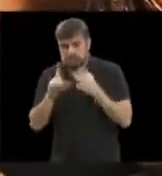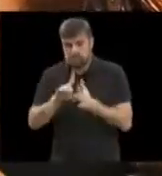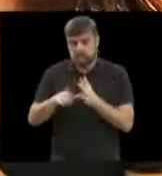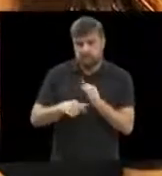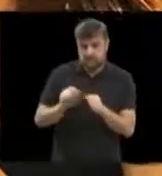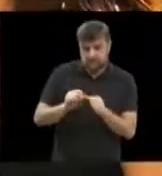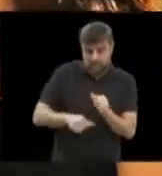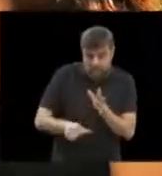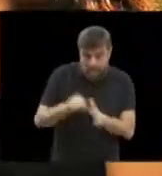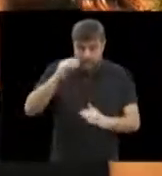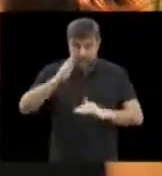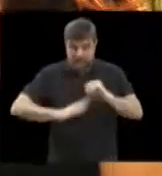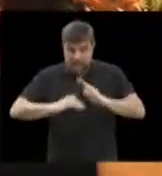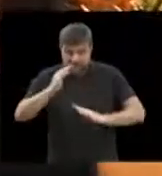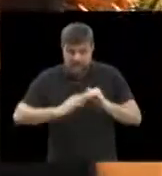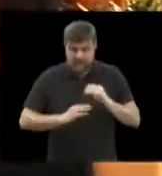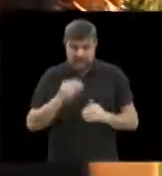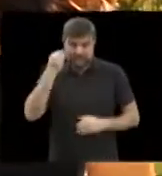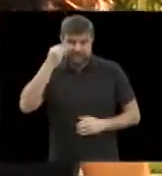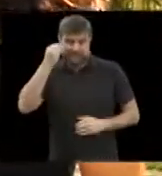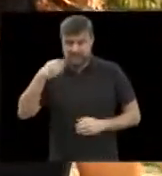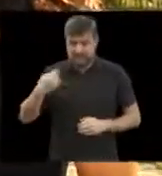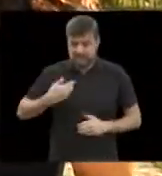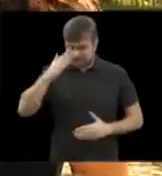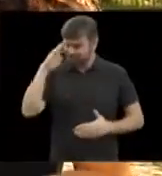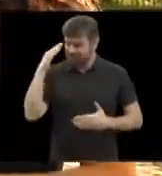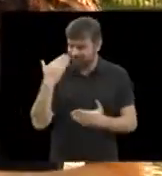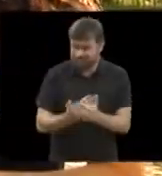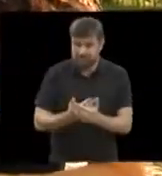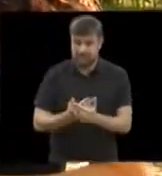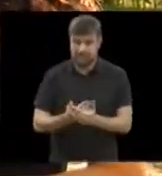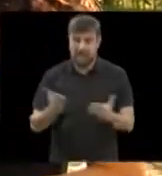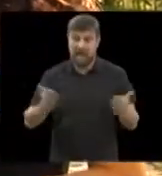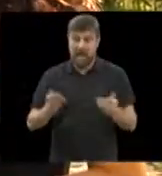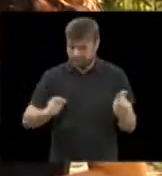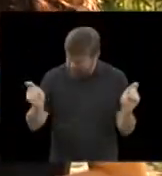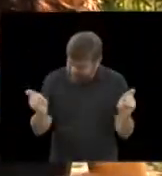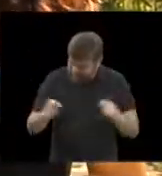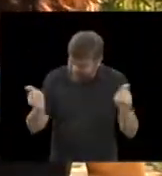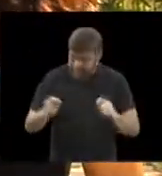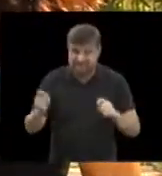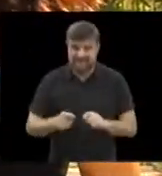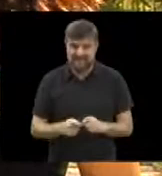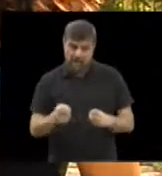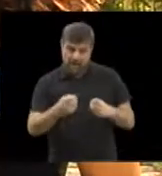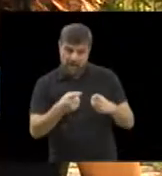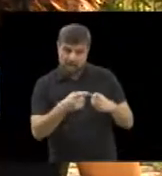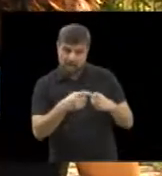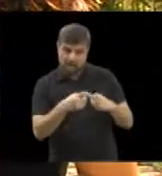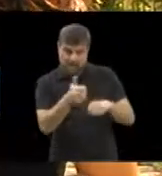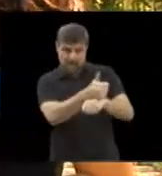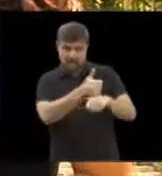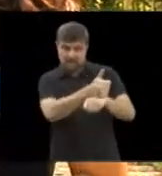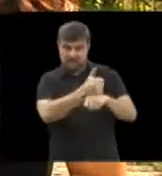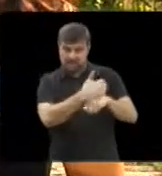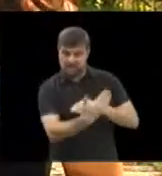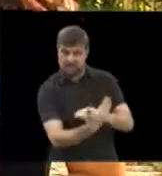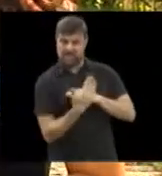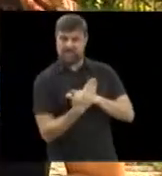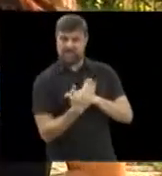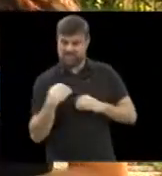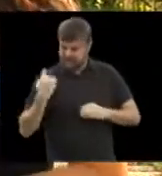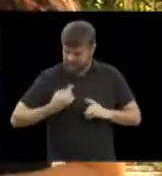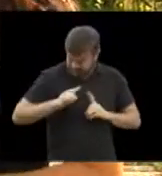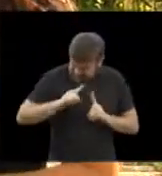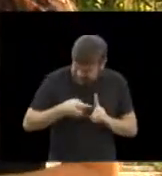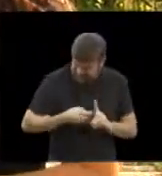primeiro processo de fertilização, a gente também tinha acreditado que agora, com a ajuda da medicina, de uma forma tão direta, não